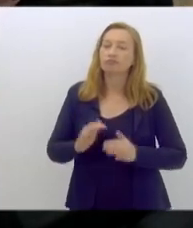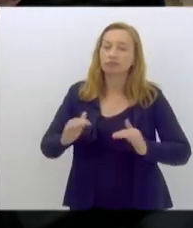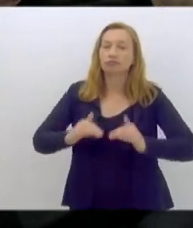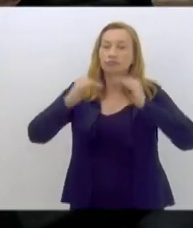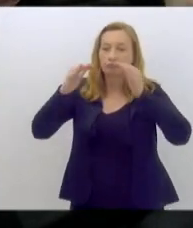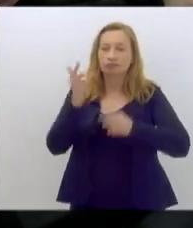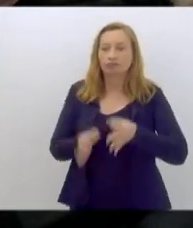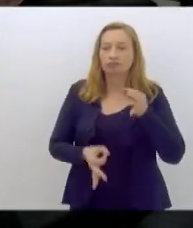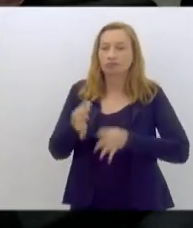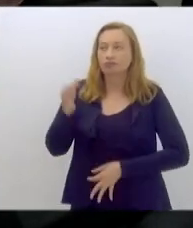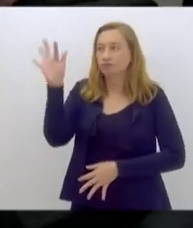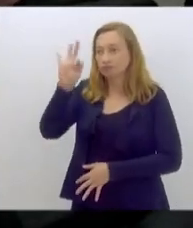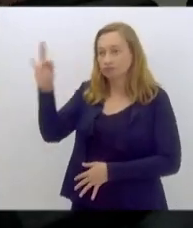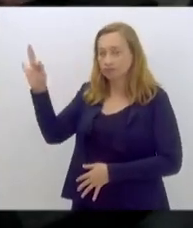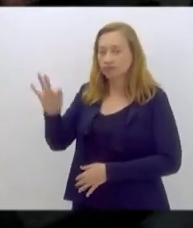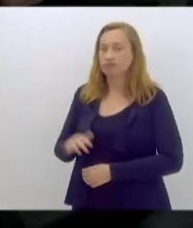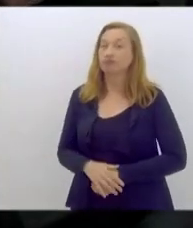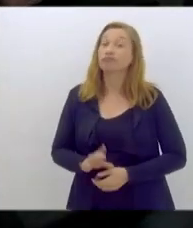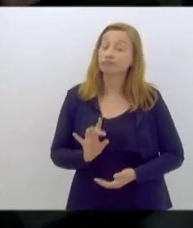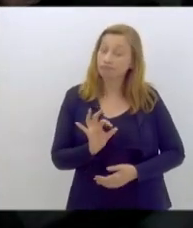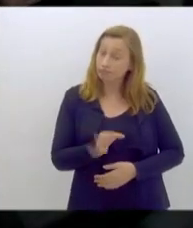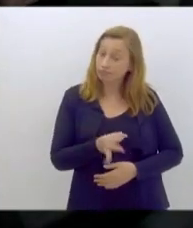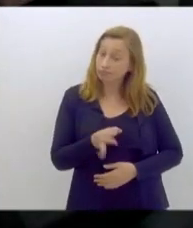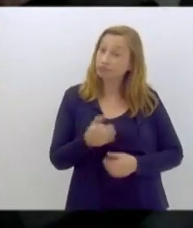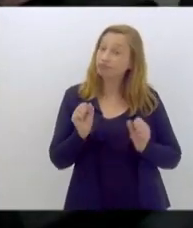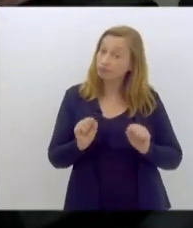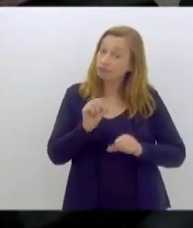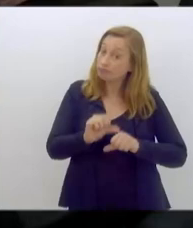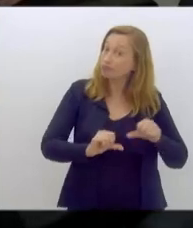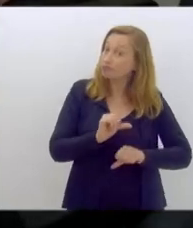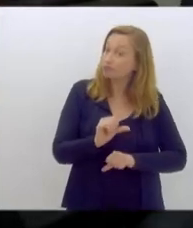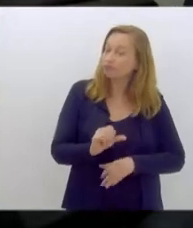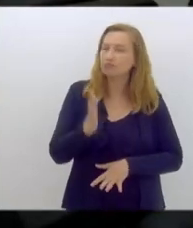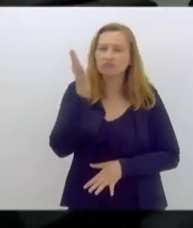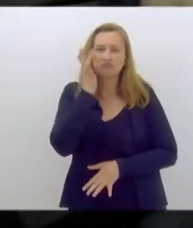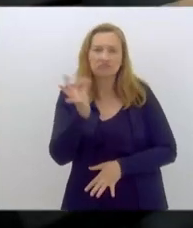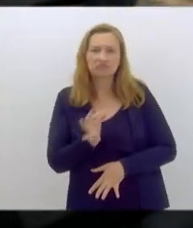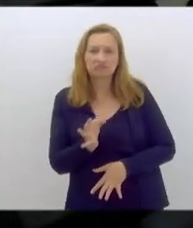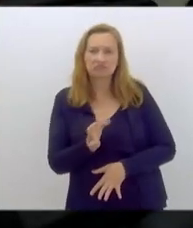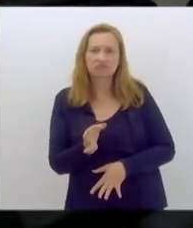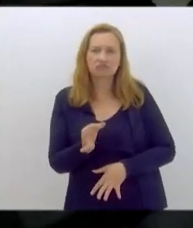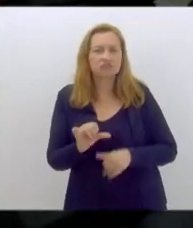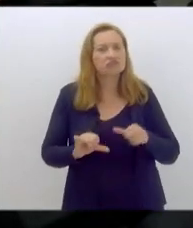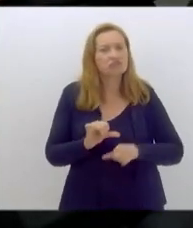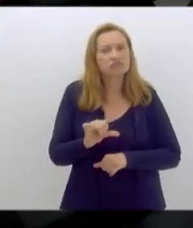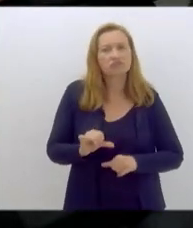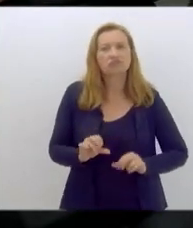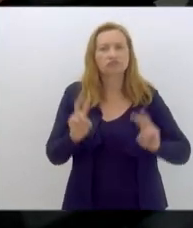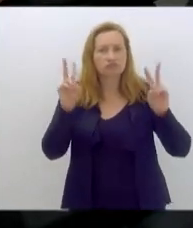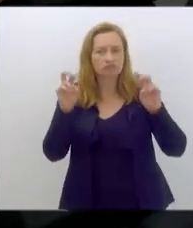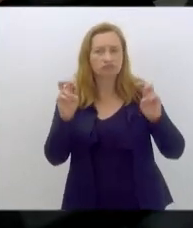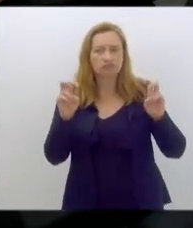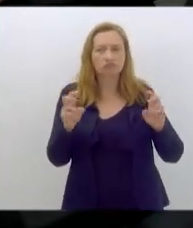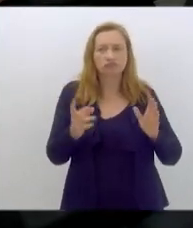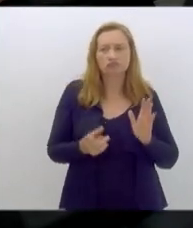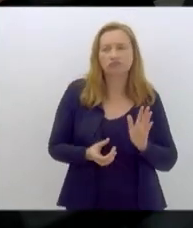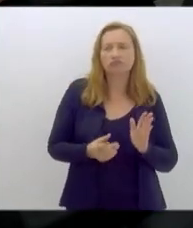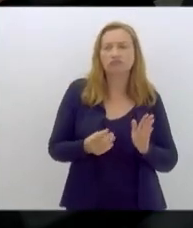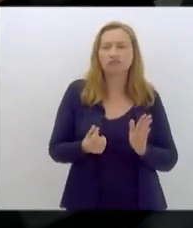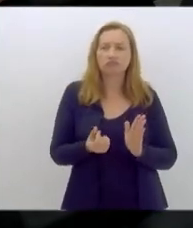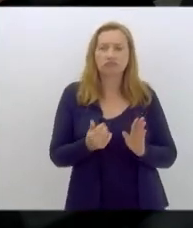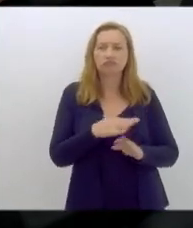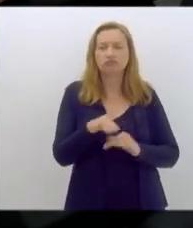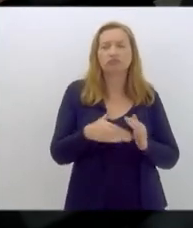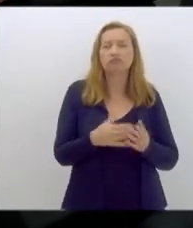Tribunal Federal que eventualmente pode mudar Eu não sei se mudará a questão da alíquota até porque